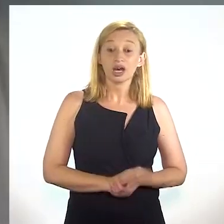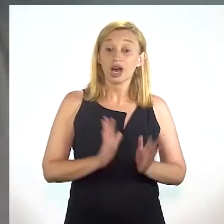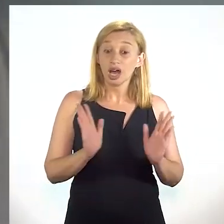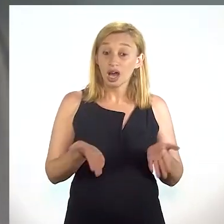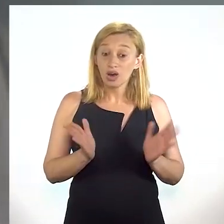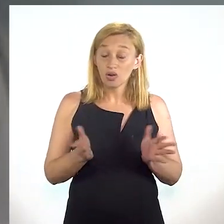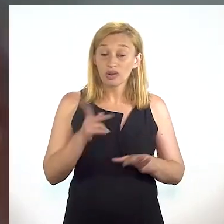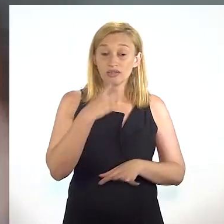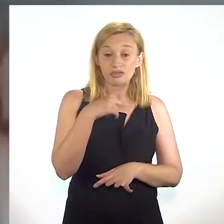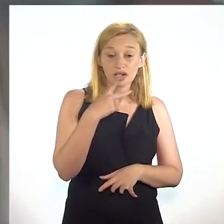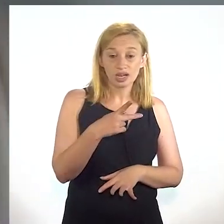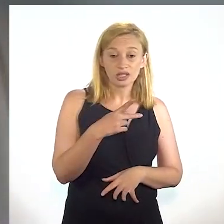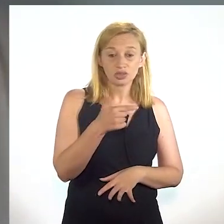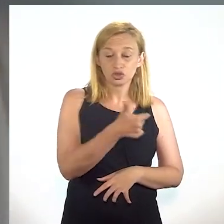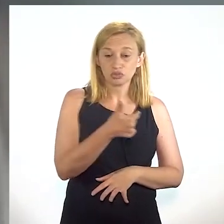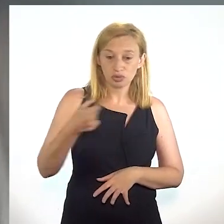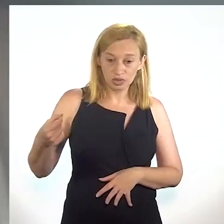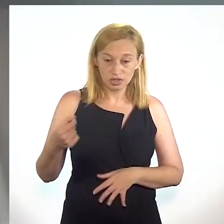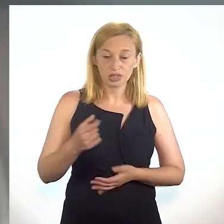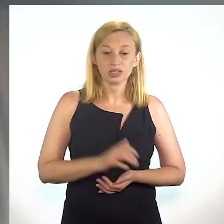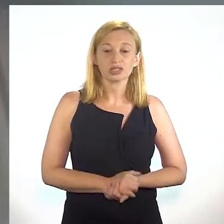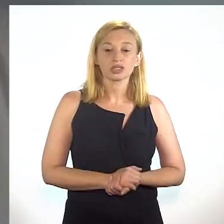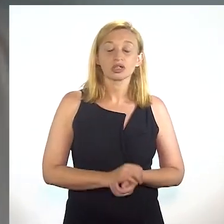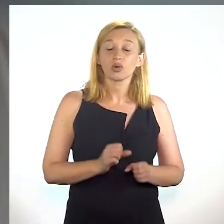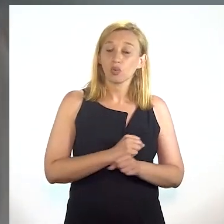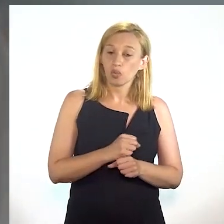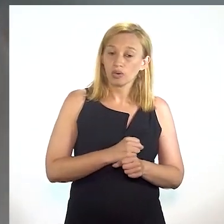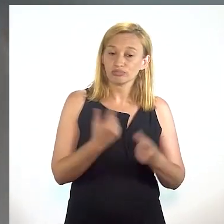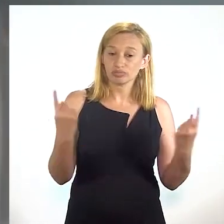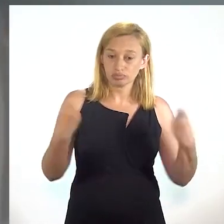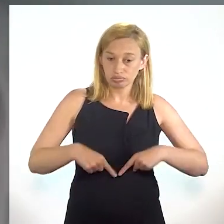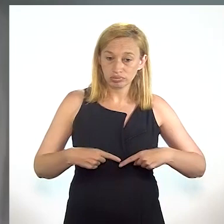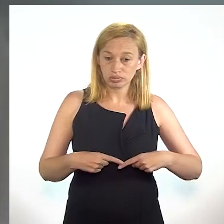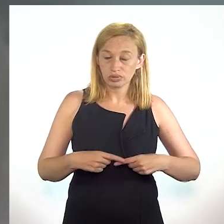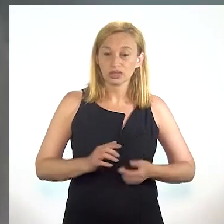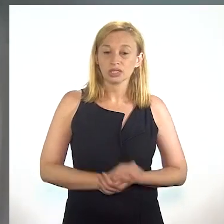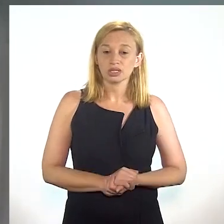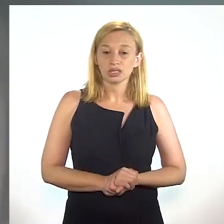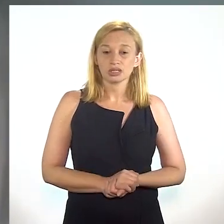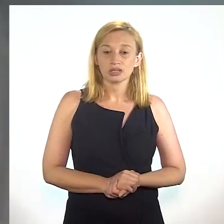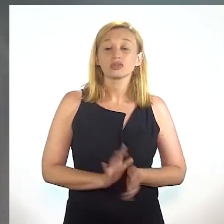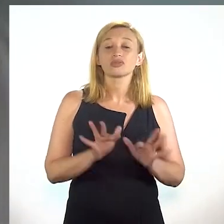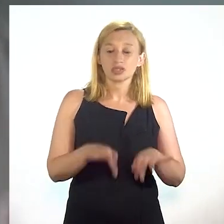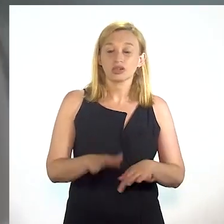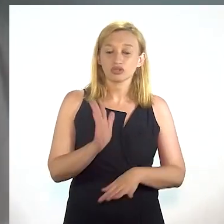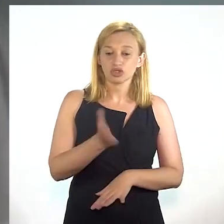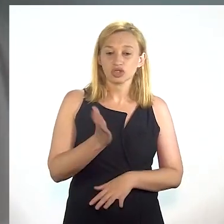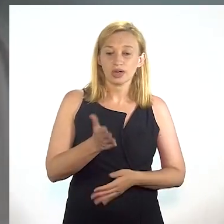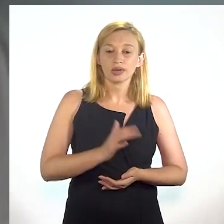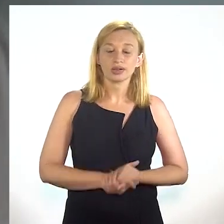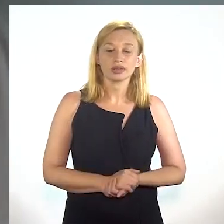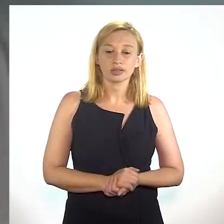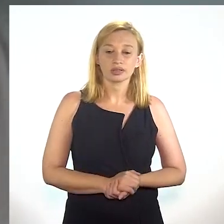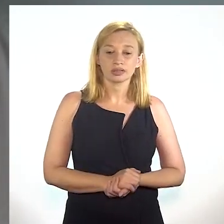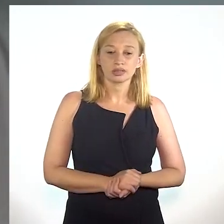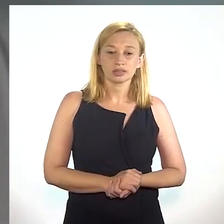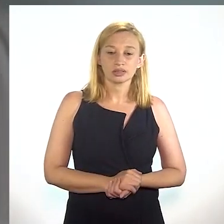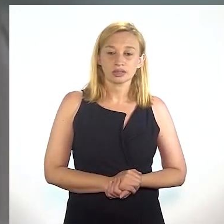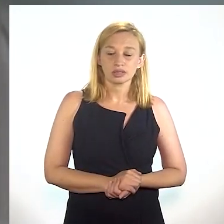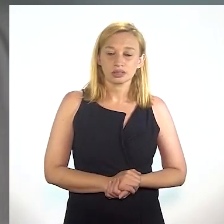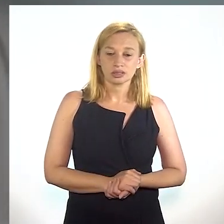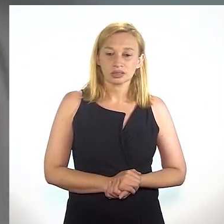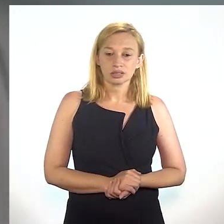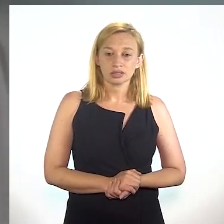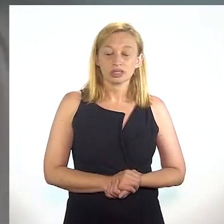Muito obrigada. A gente agora vai falar sobre 2020. 2020 foi um ano desafiador, a gente já está quase chegando ao final, mas